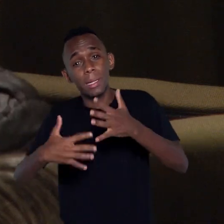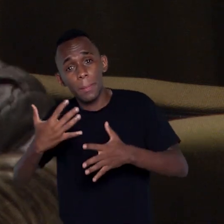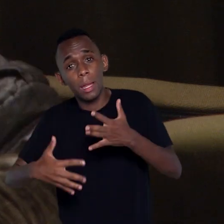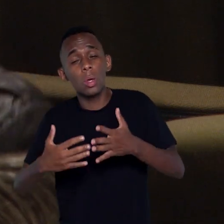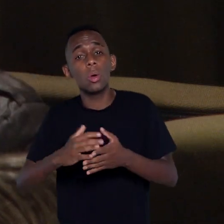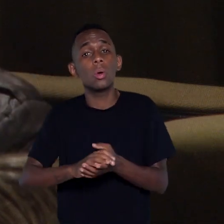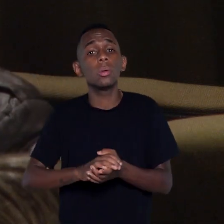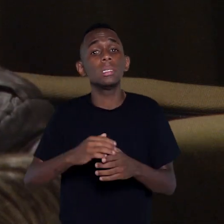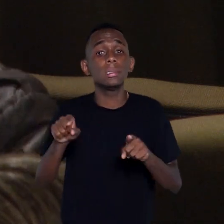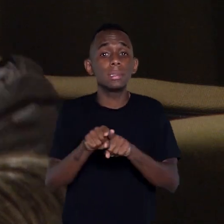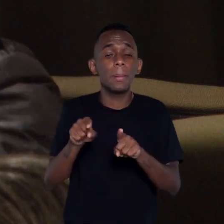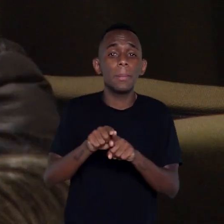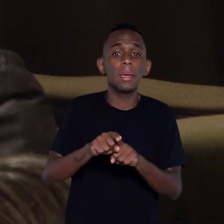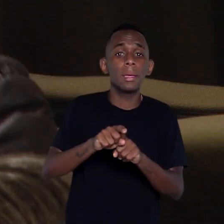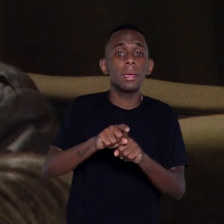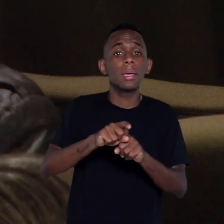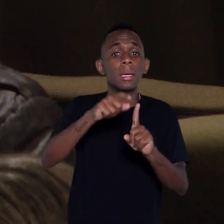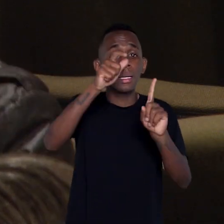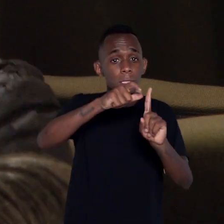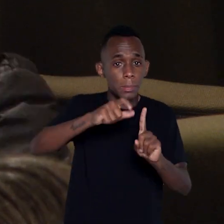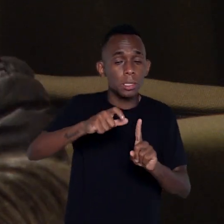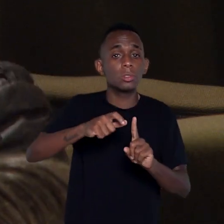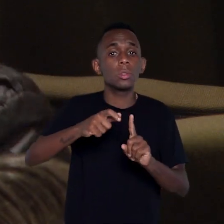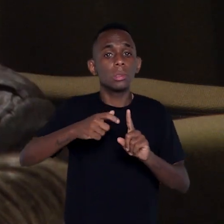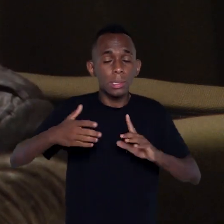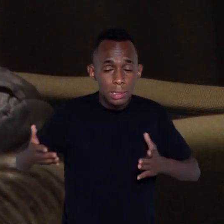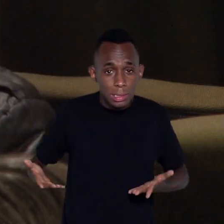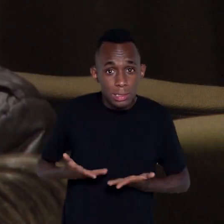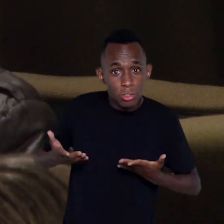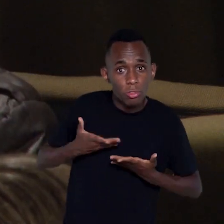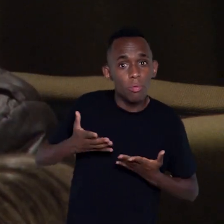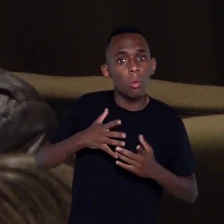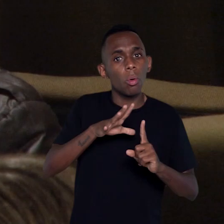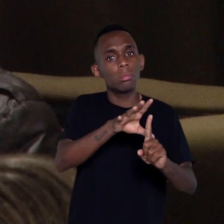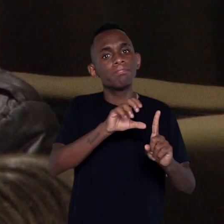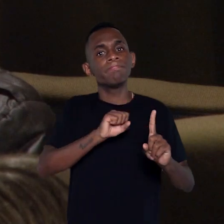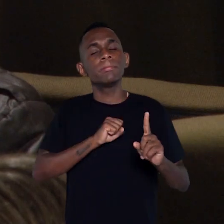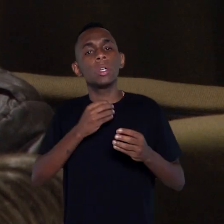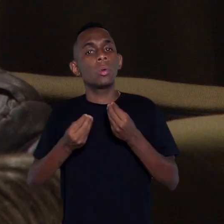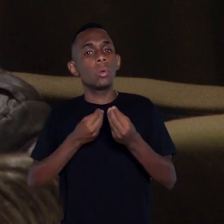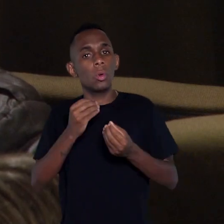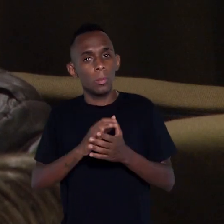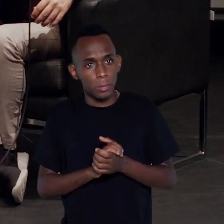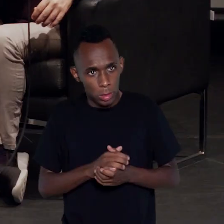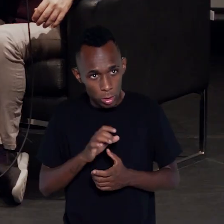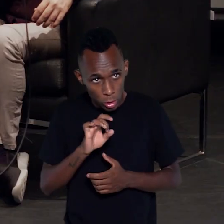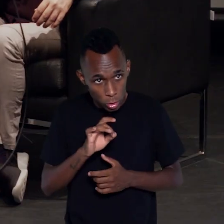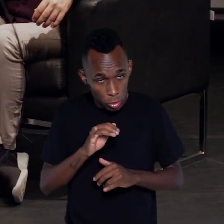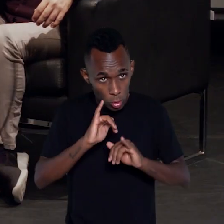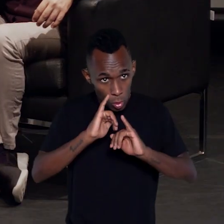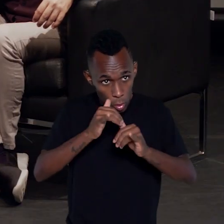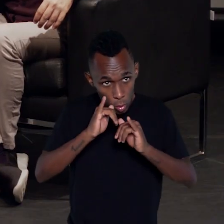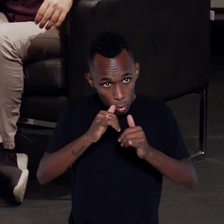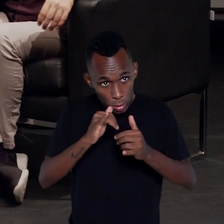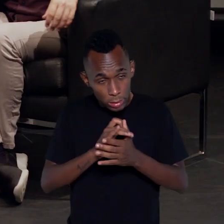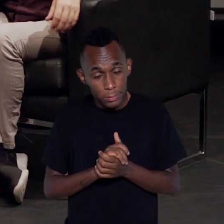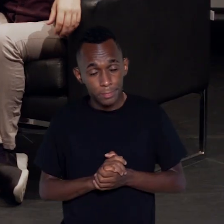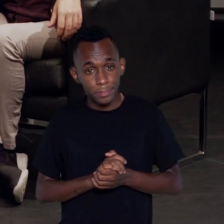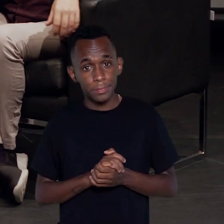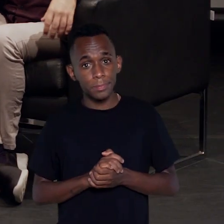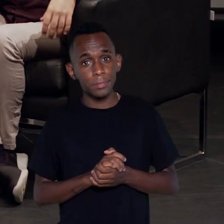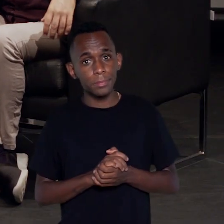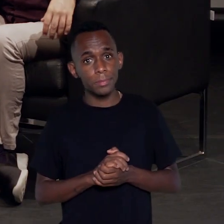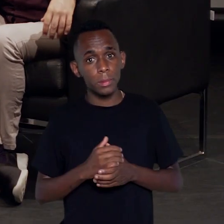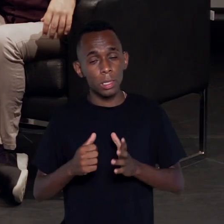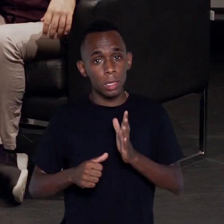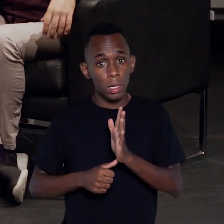escritores que te formaram como leitor e como escritor? Só te contar uma. Ele estava na Joana Angélica